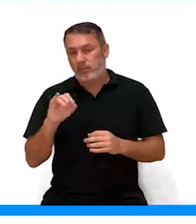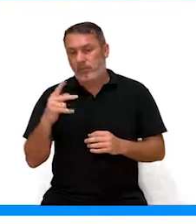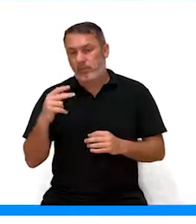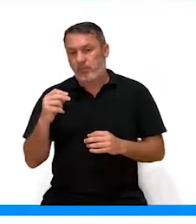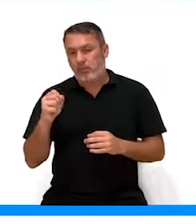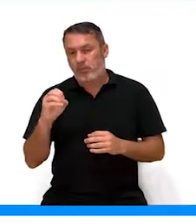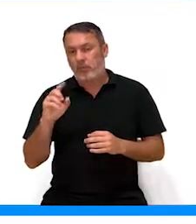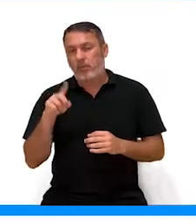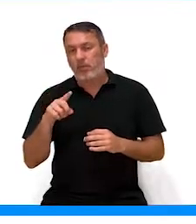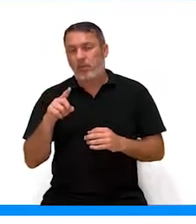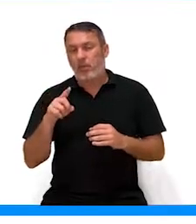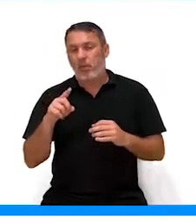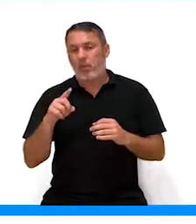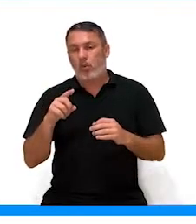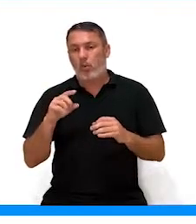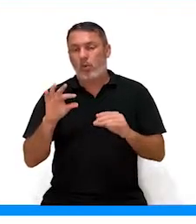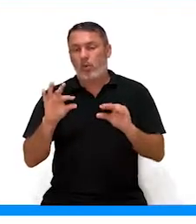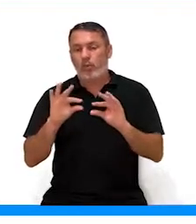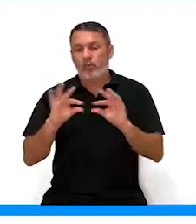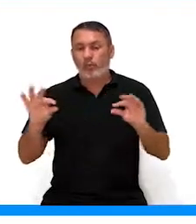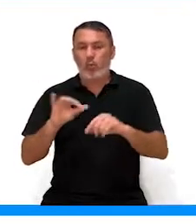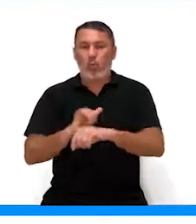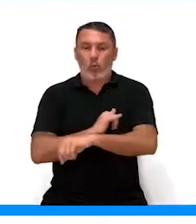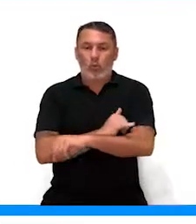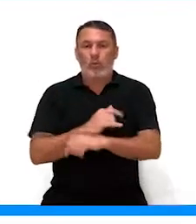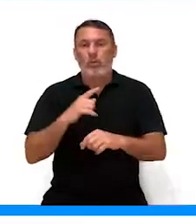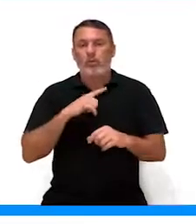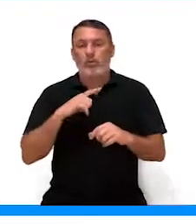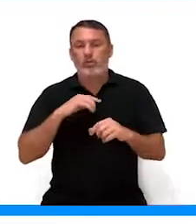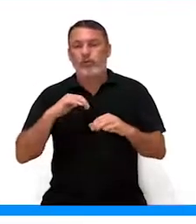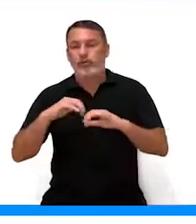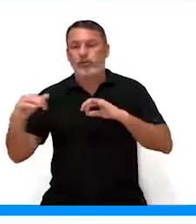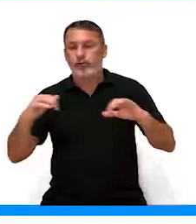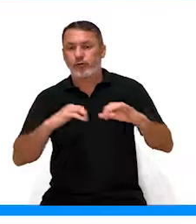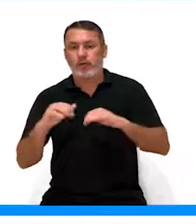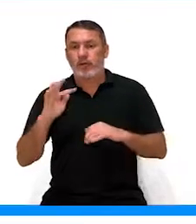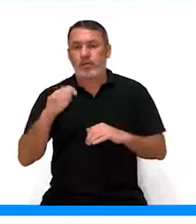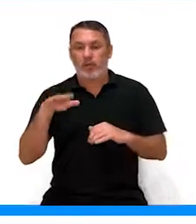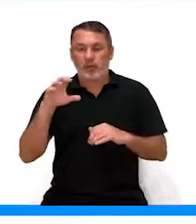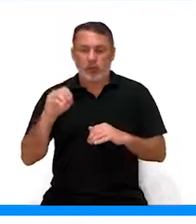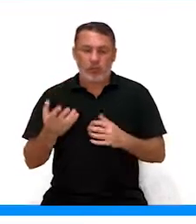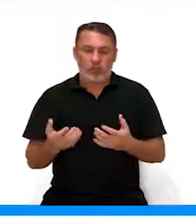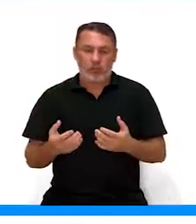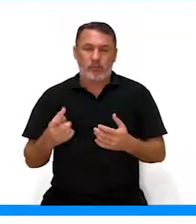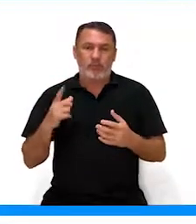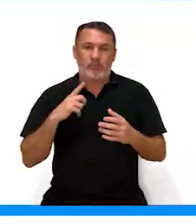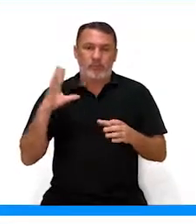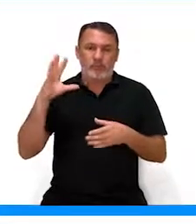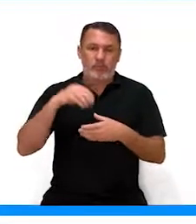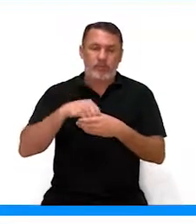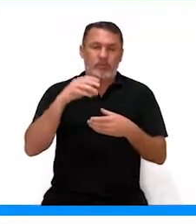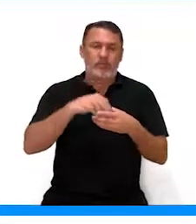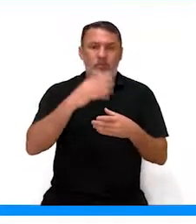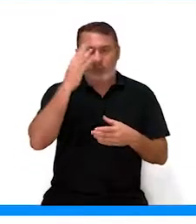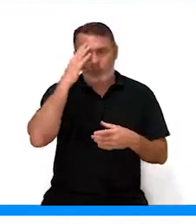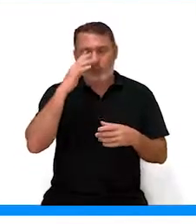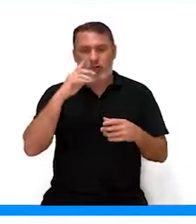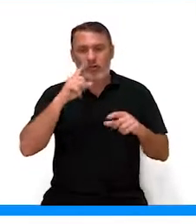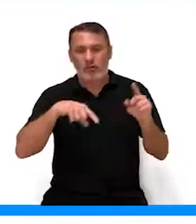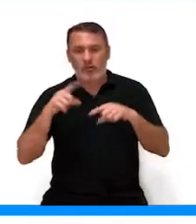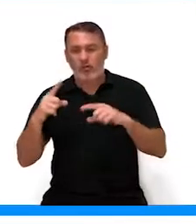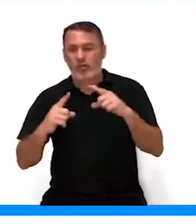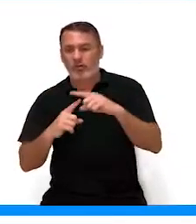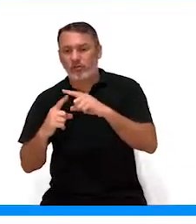por exemplo, o tecido adiposo, que é o de gordura. Ele vai fazer o isolamento térmico, porque a camada de gordura